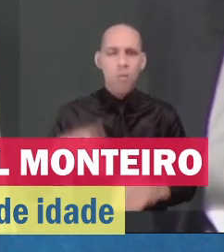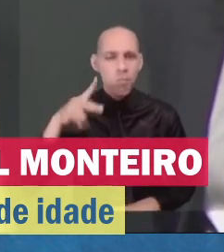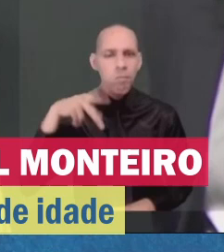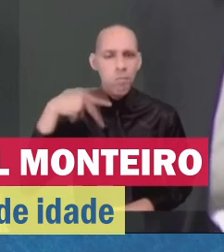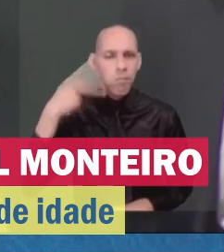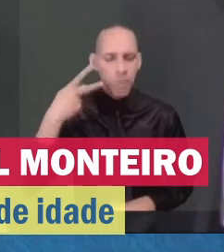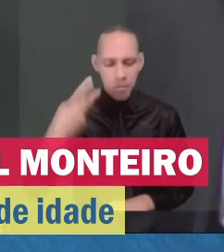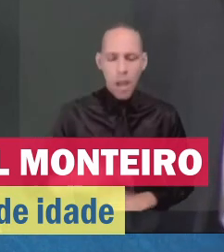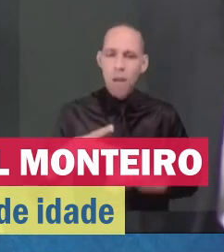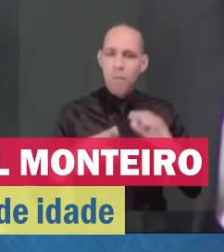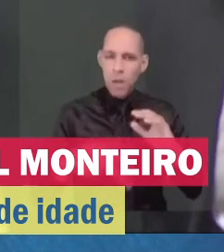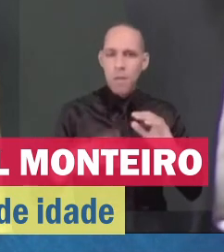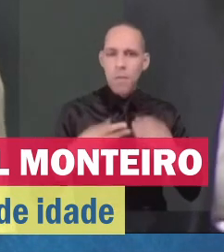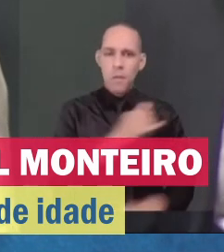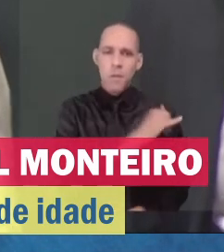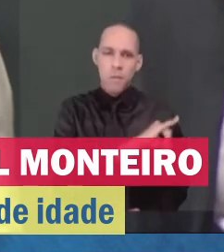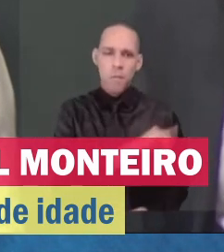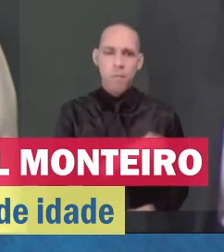Municipal do Rio.